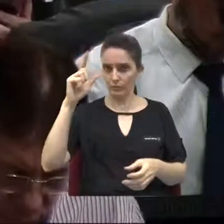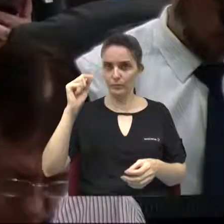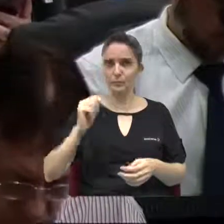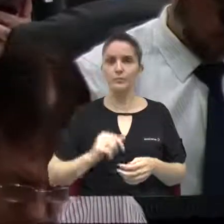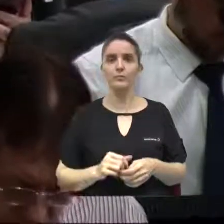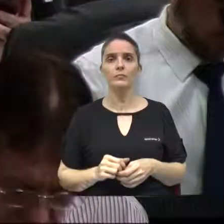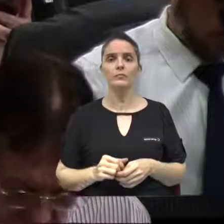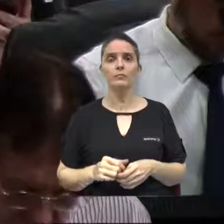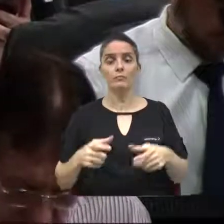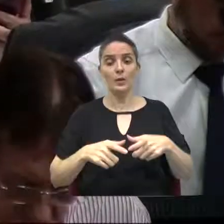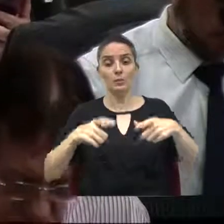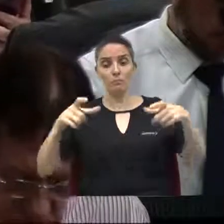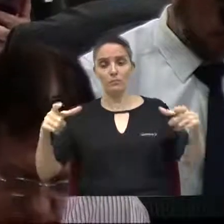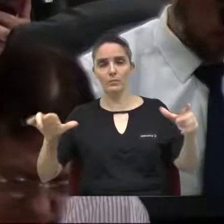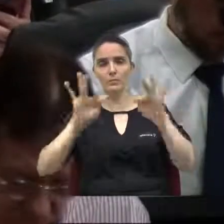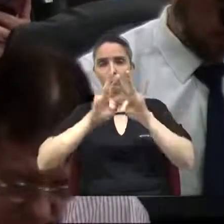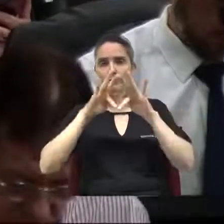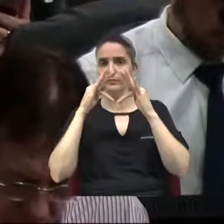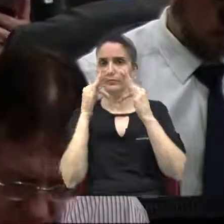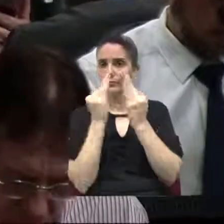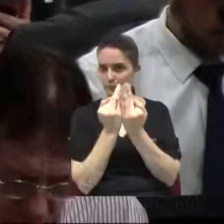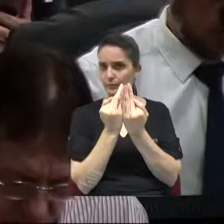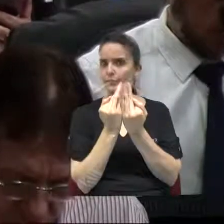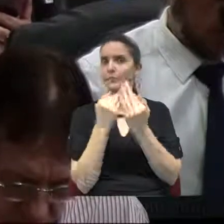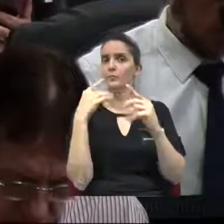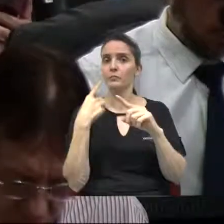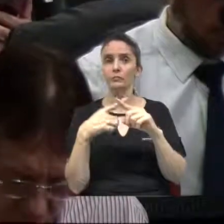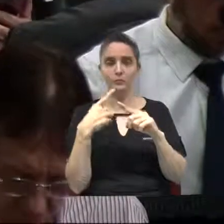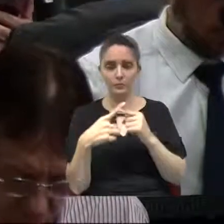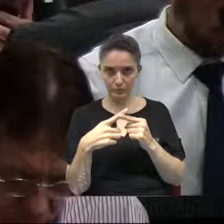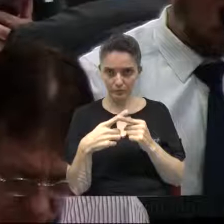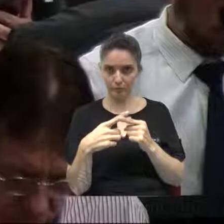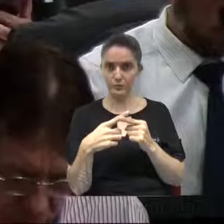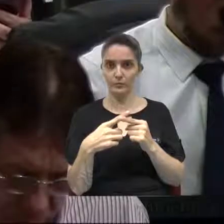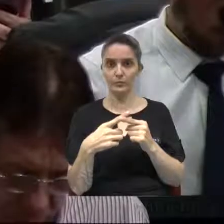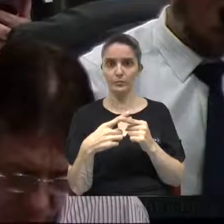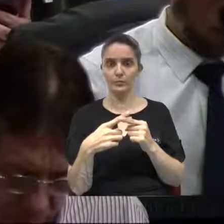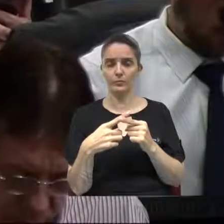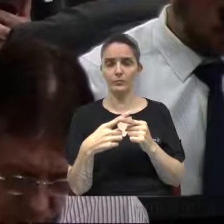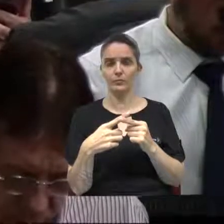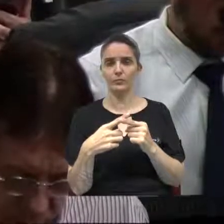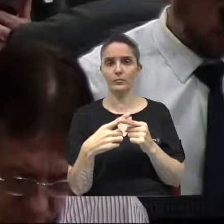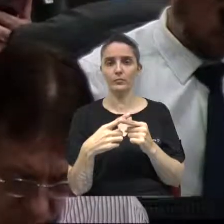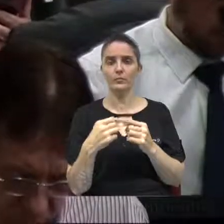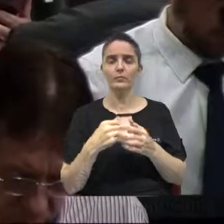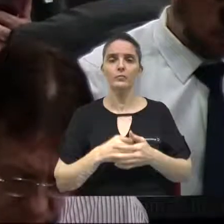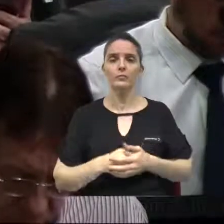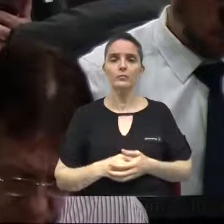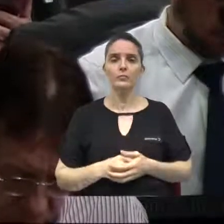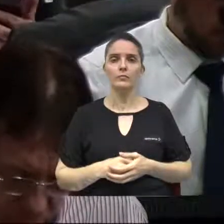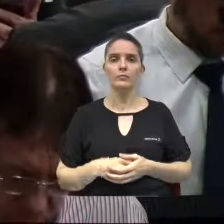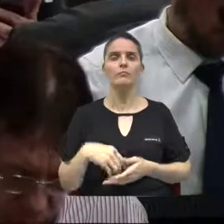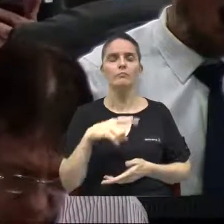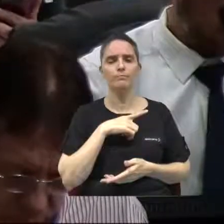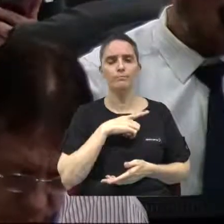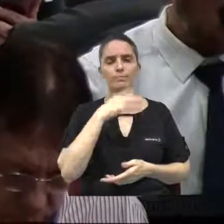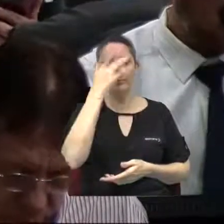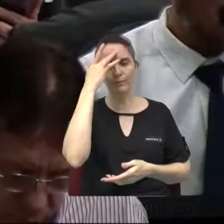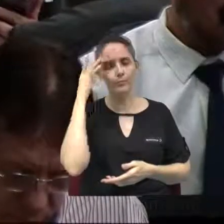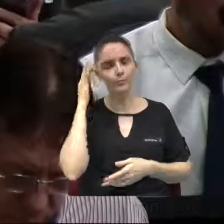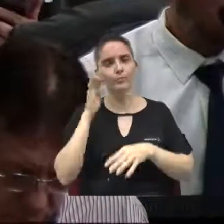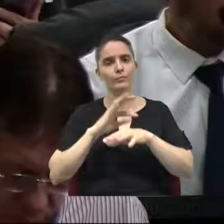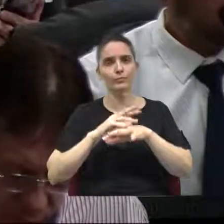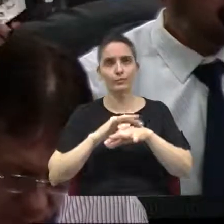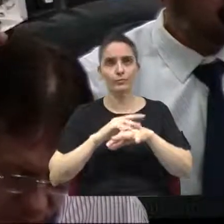a maioria das famílias, porque se não a maioria, uma grande parte tem um familiar com Alzheimer. Já